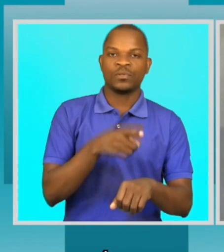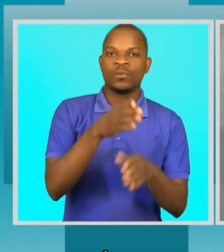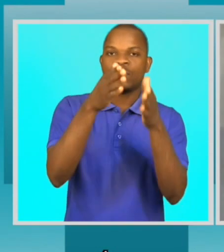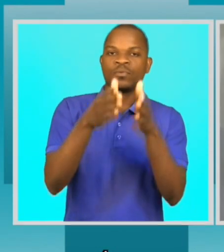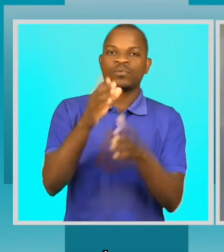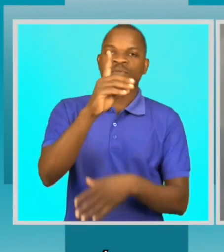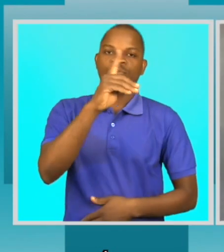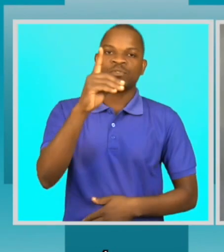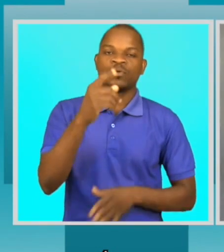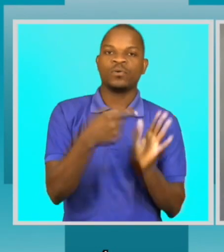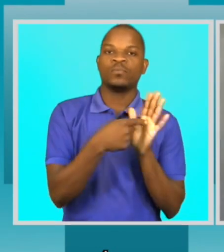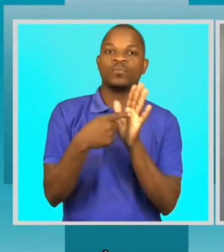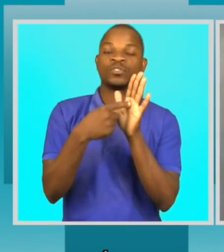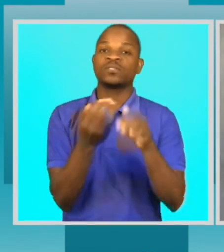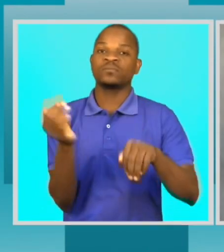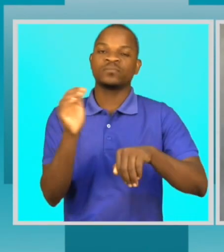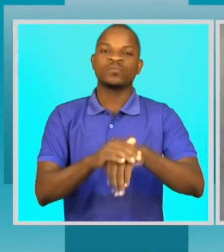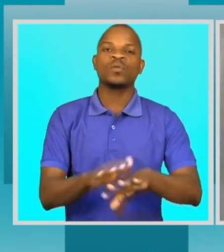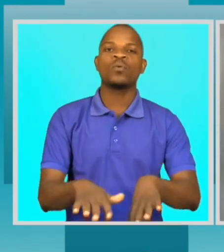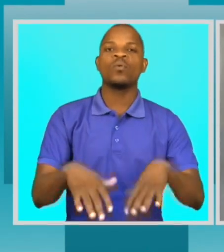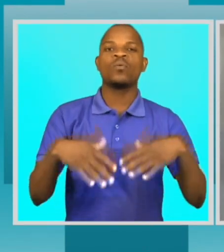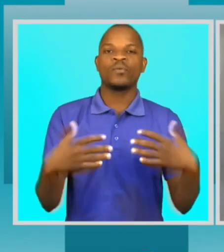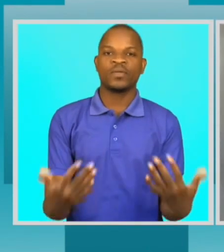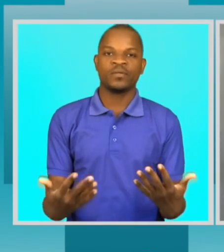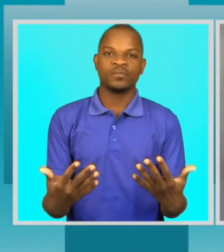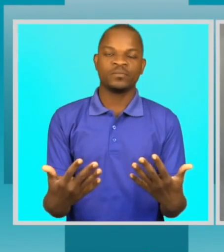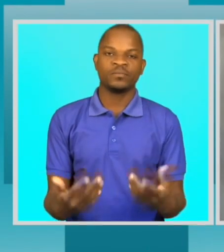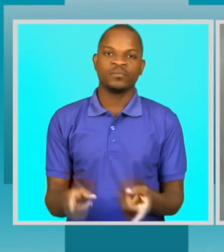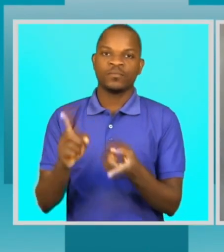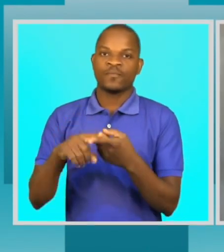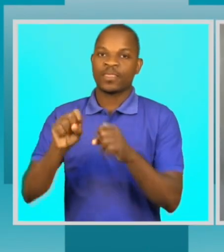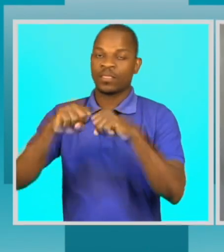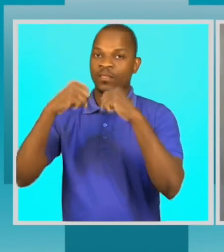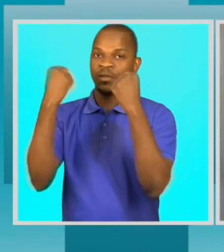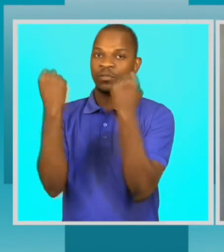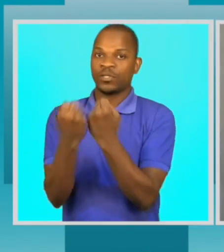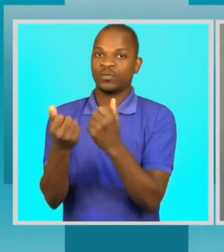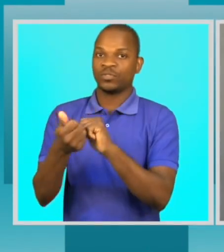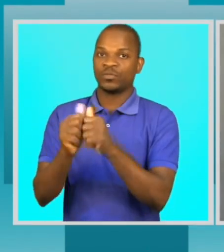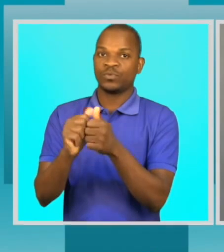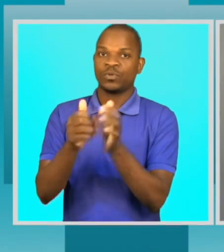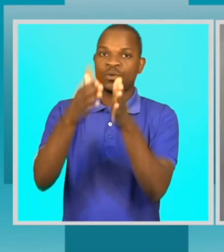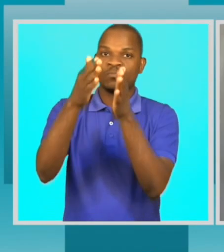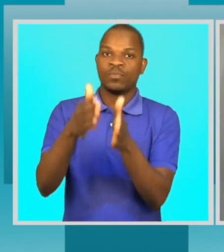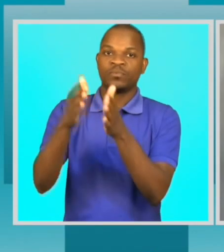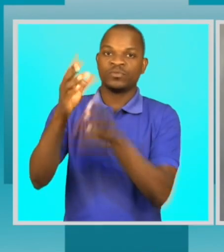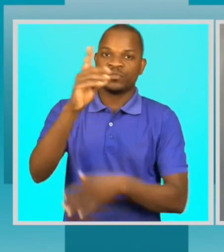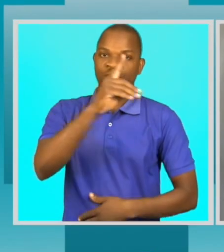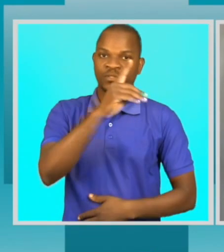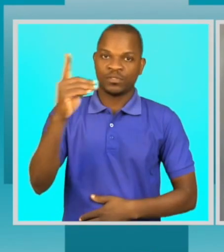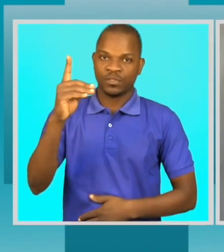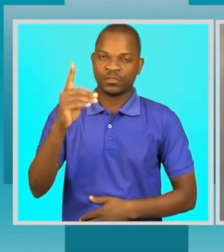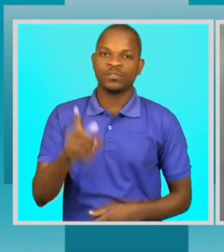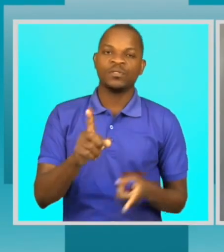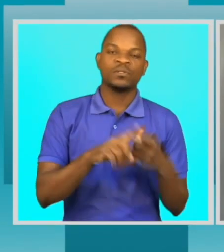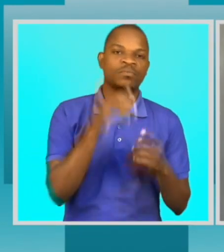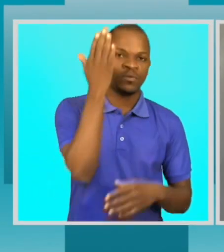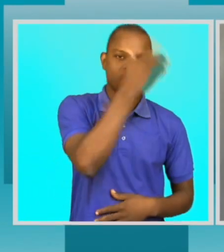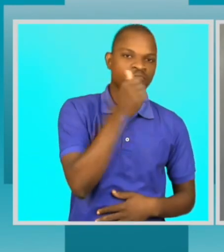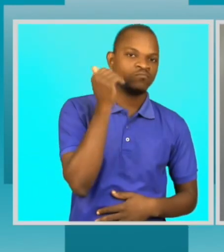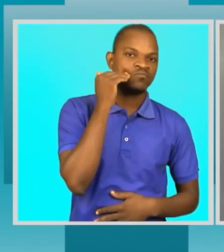as suas habilidades. Para o caso da Associação Desportiva para Pessoas com Deficiência de Sofala em Manica, temos